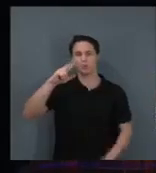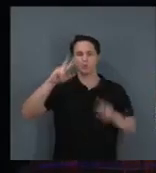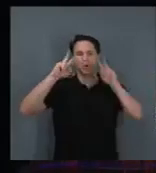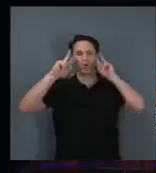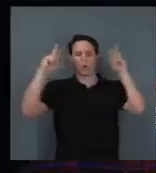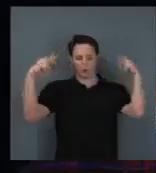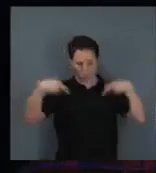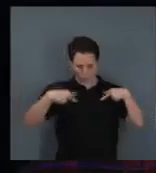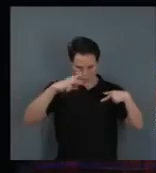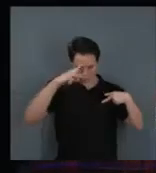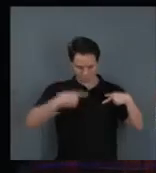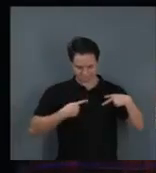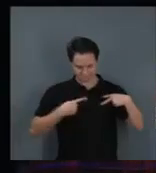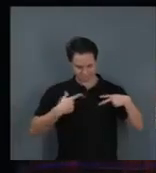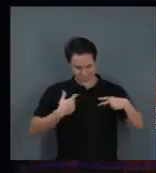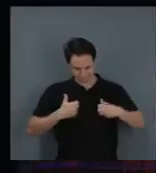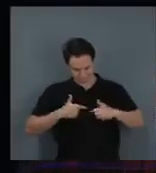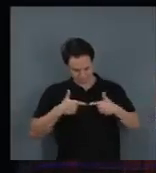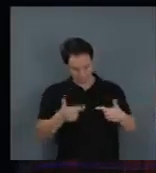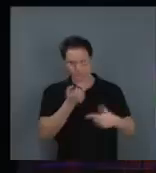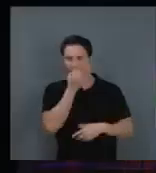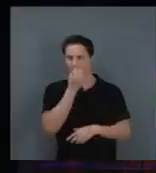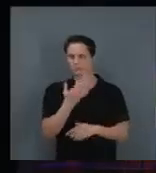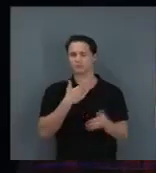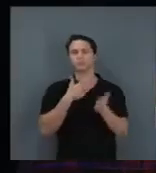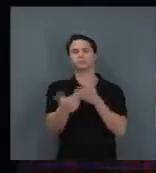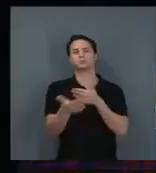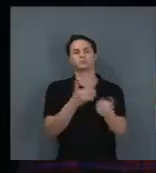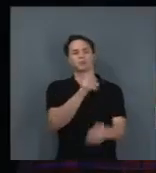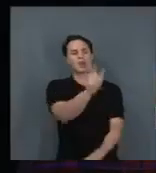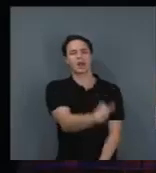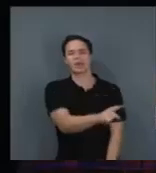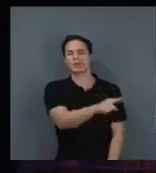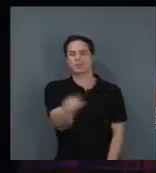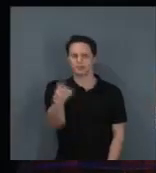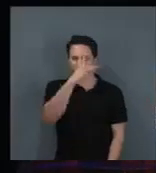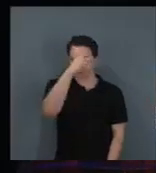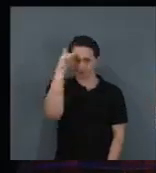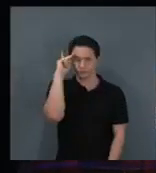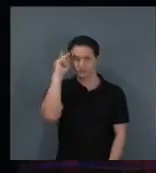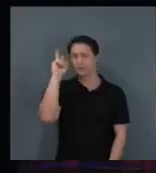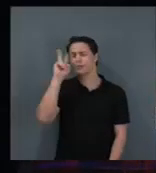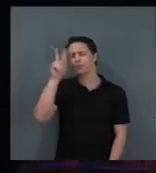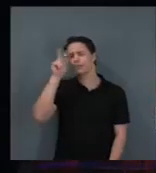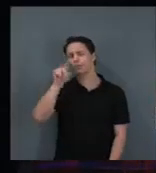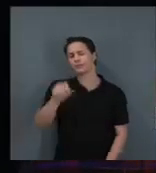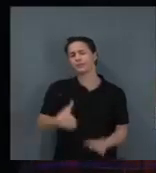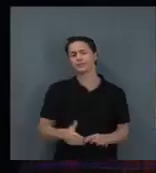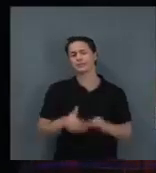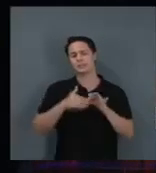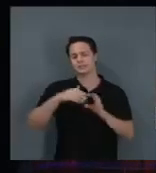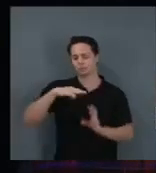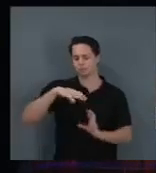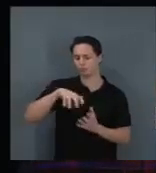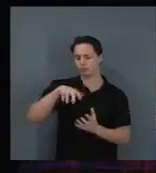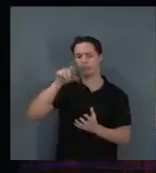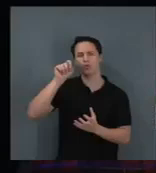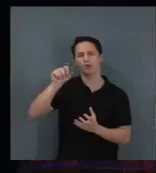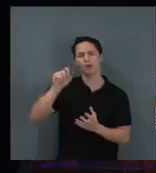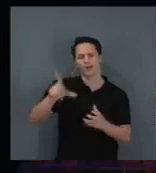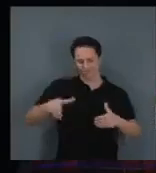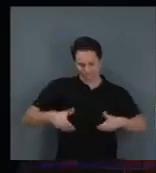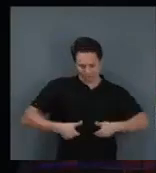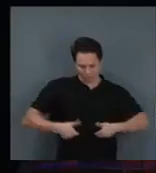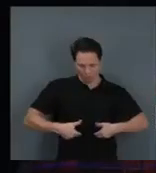e fazer o bem, como eu sempre digo, sem olhar a quem. Ele lembrou aos líderes mundiais que a